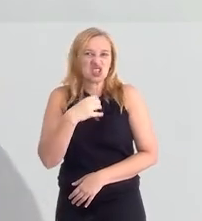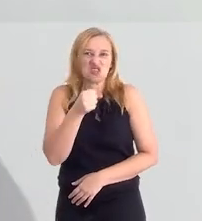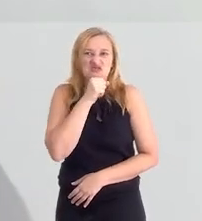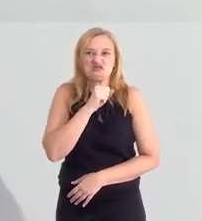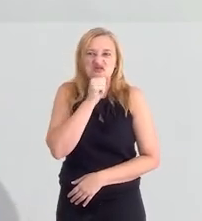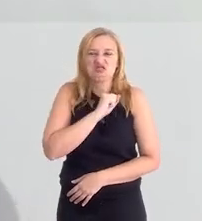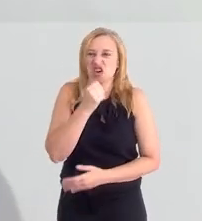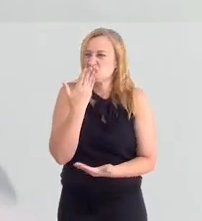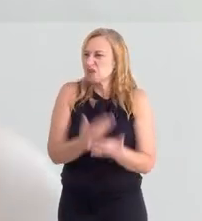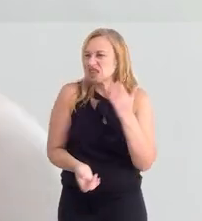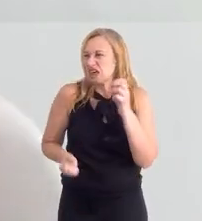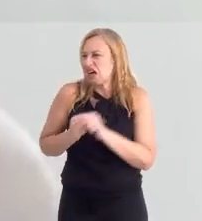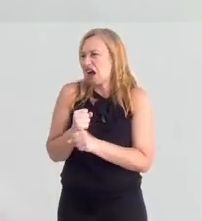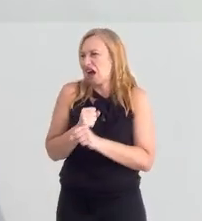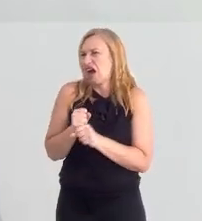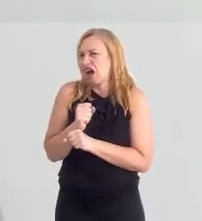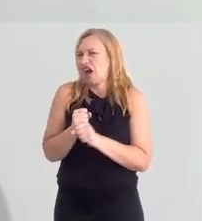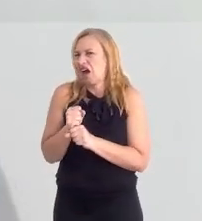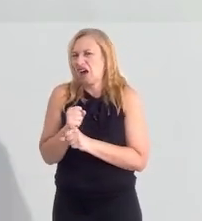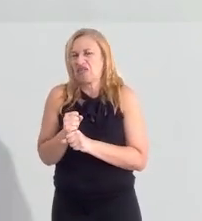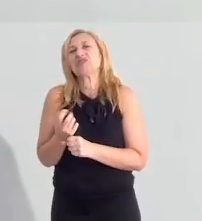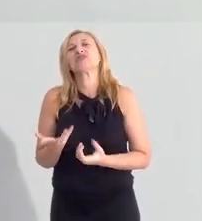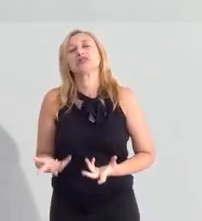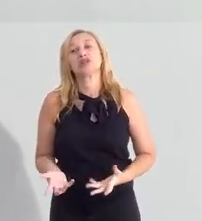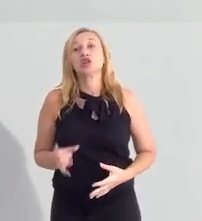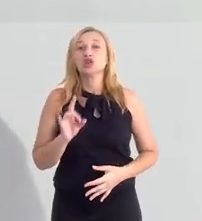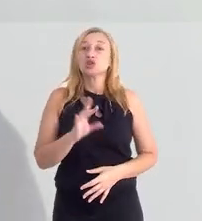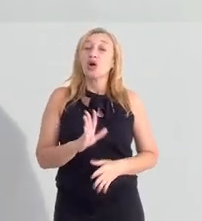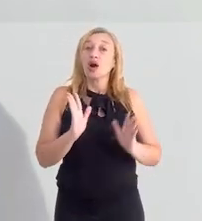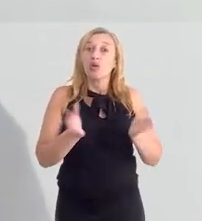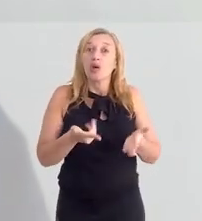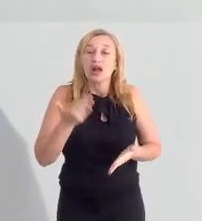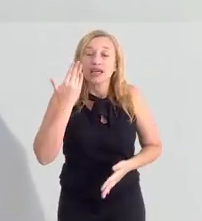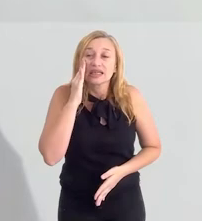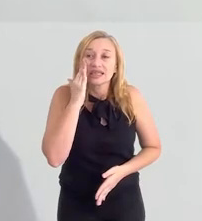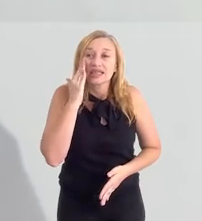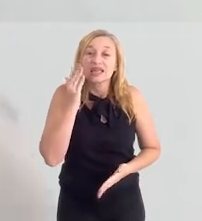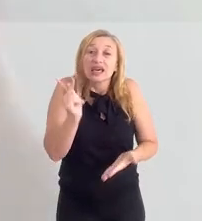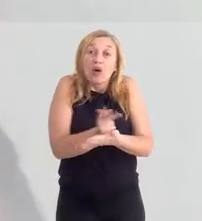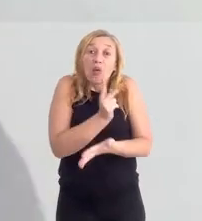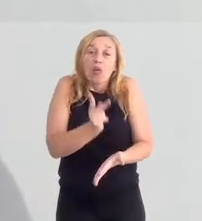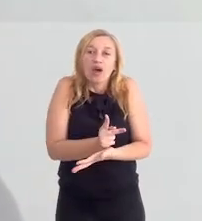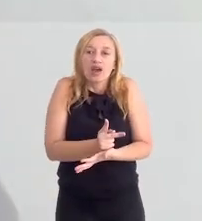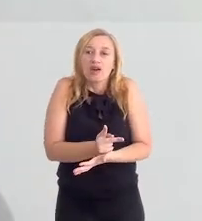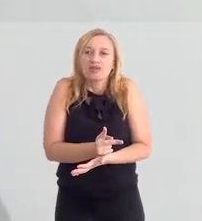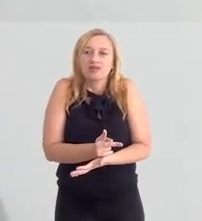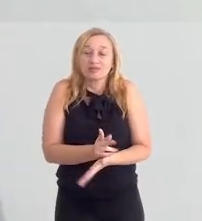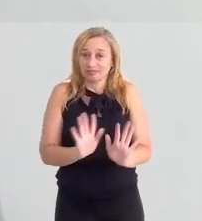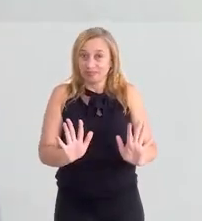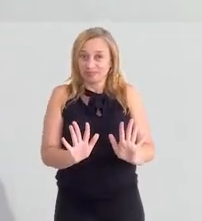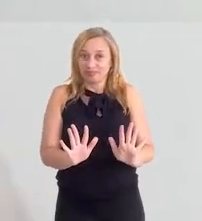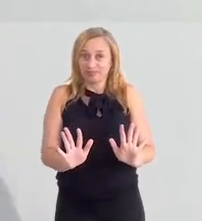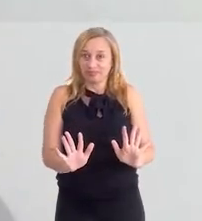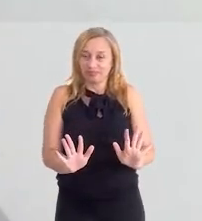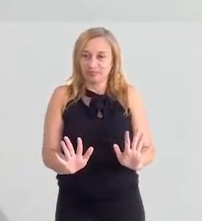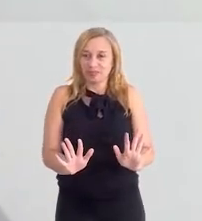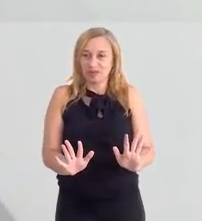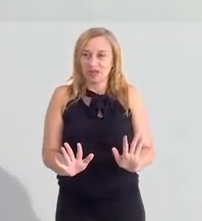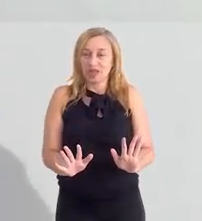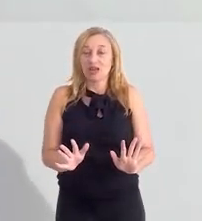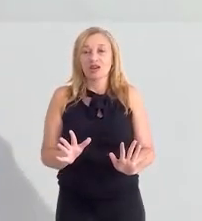velho. Dizia, eu perdi muitos anos. Só recentemente eu entendi que isso é um erro. E, na verdade, porque